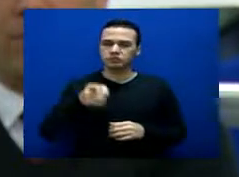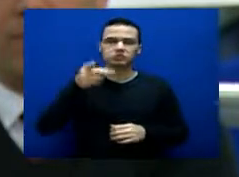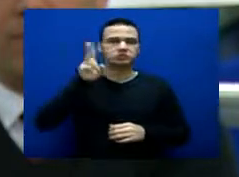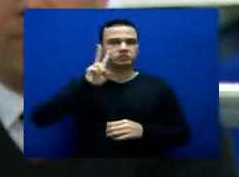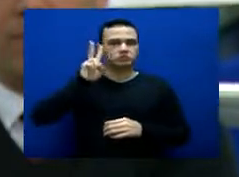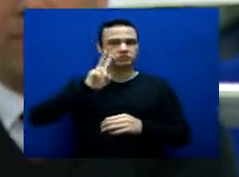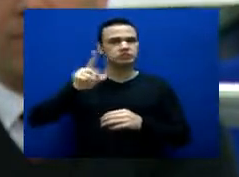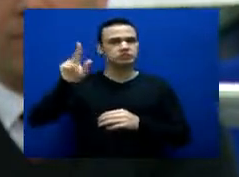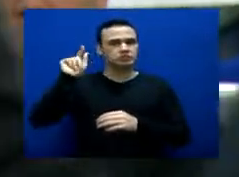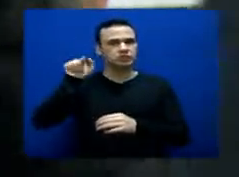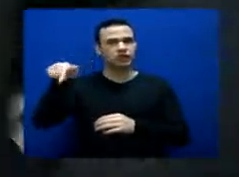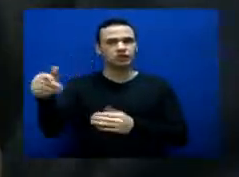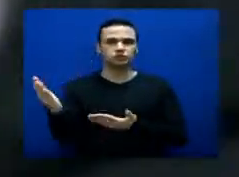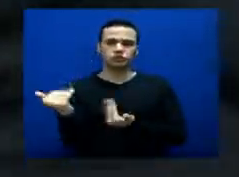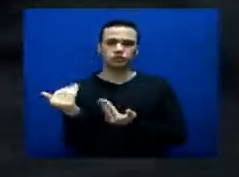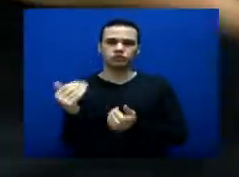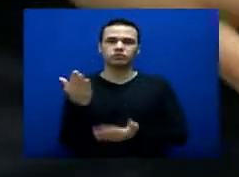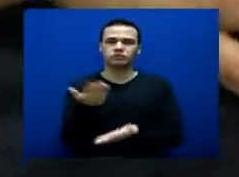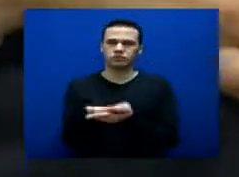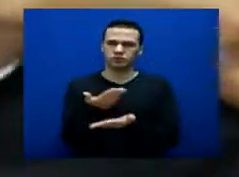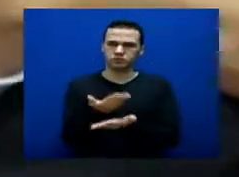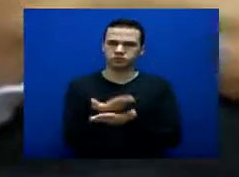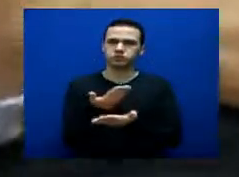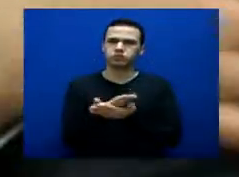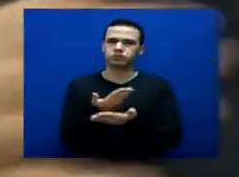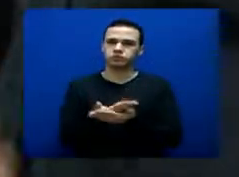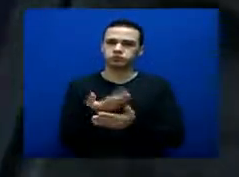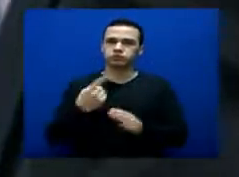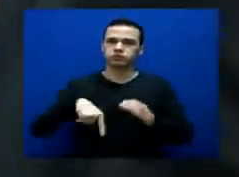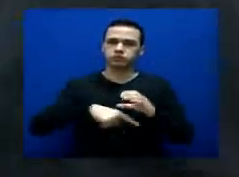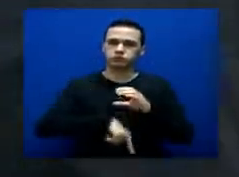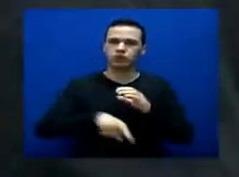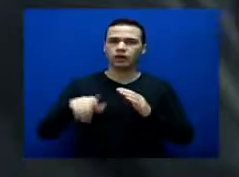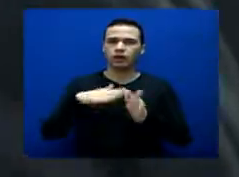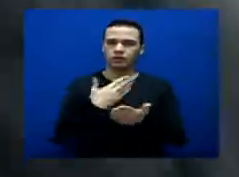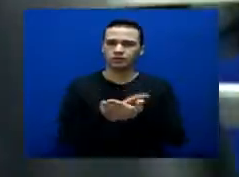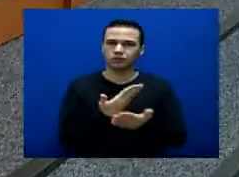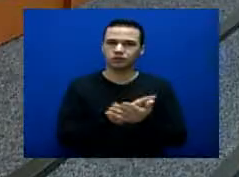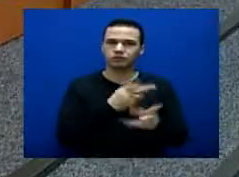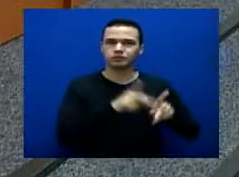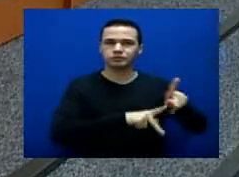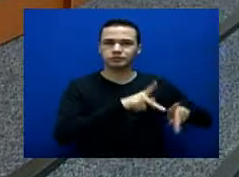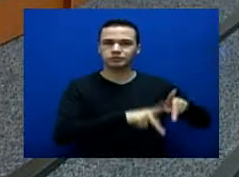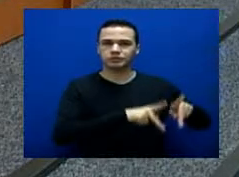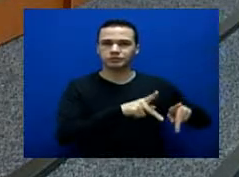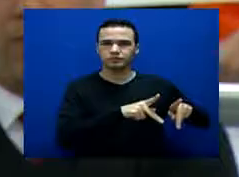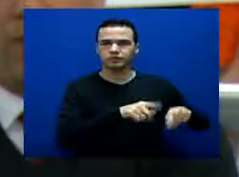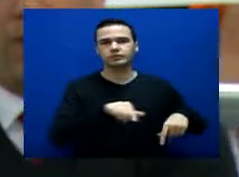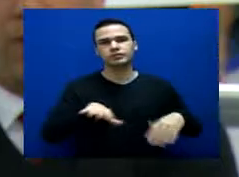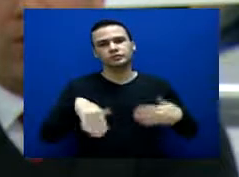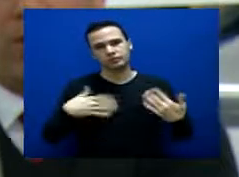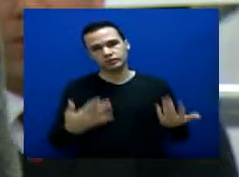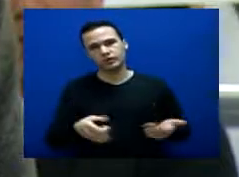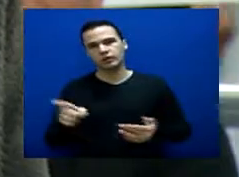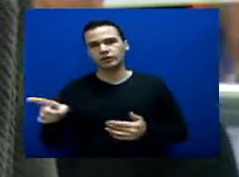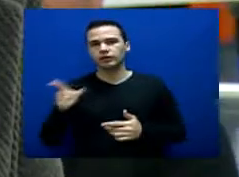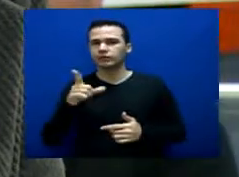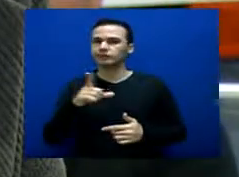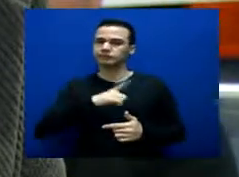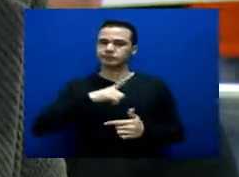histórico de um jovem que estudou numa escola pública, então ele tem